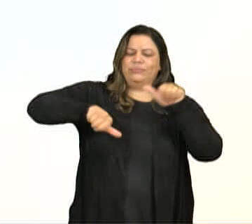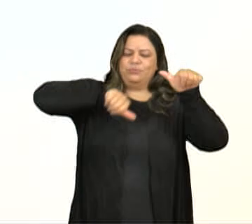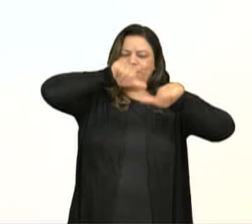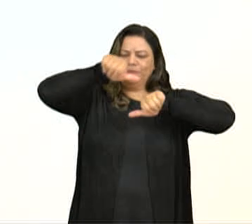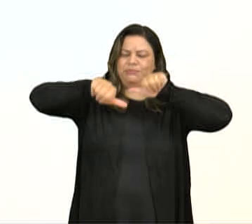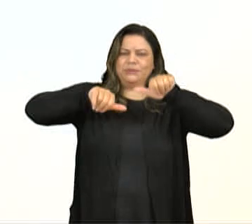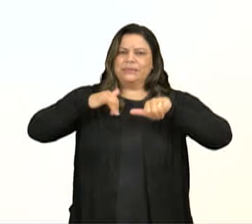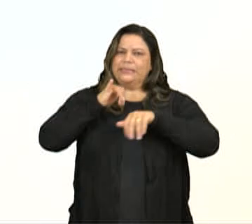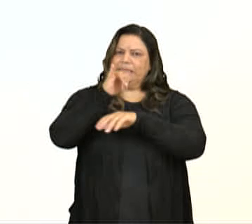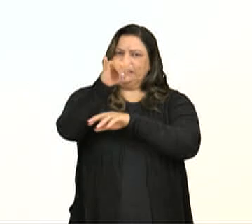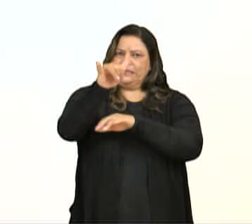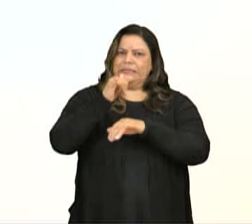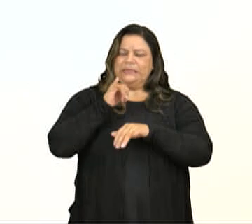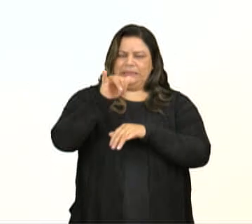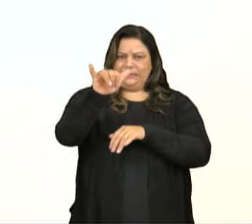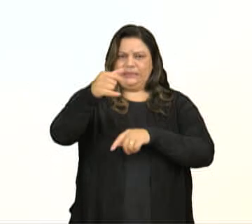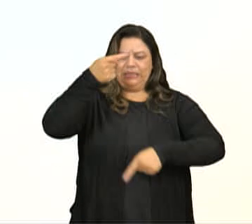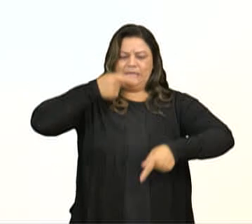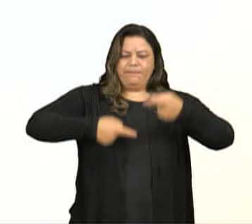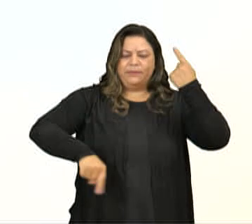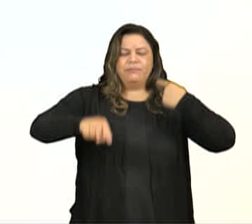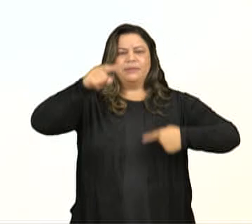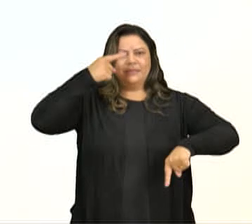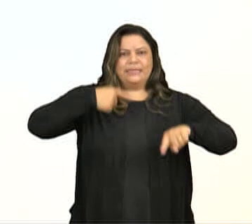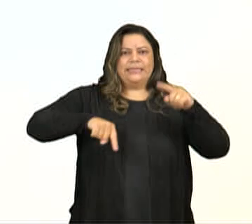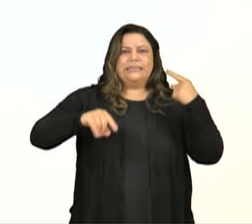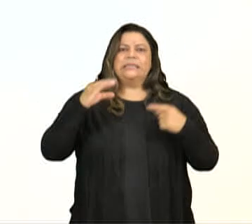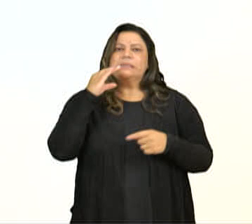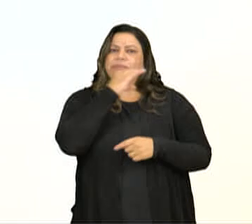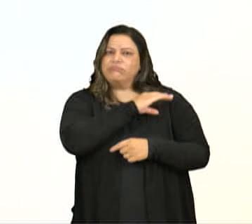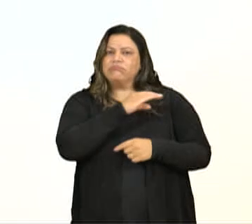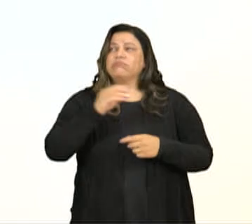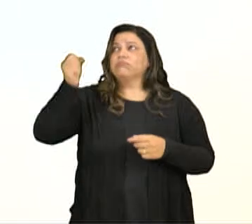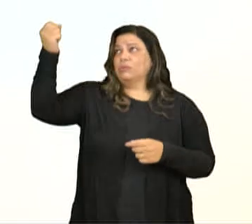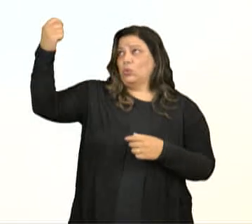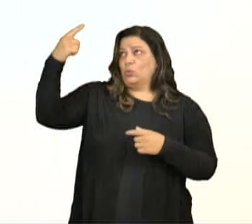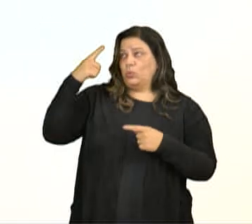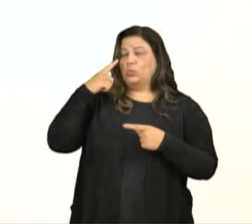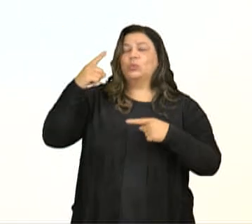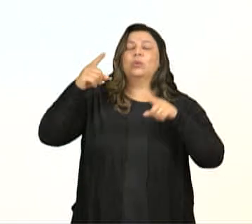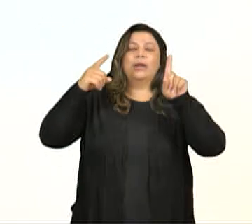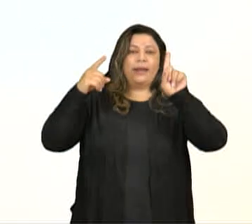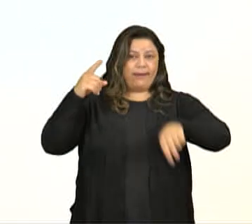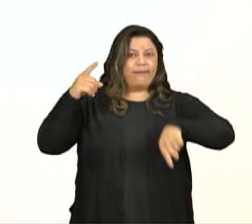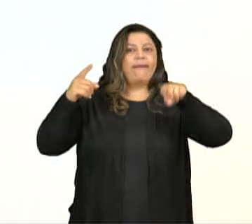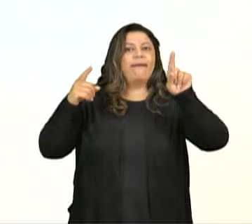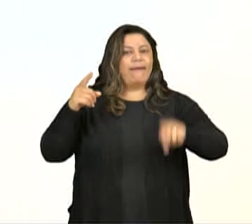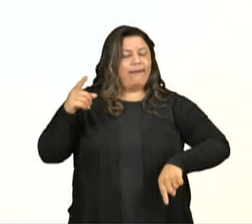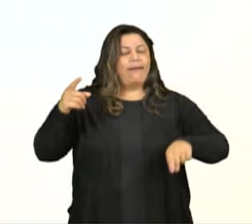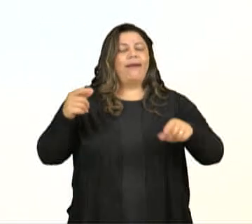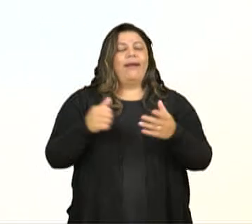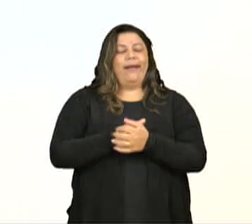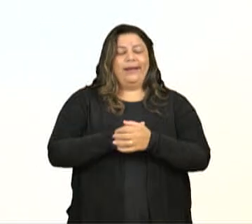energia elétrica e energia térmica. Então, a luz solar é uma fonte renovável, porque nós estamos